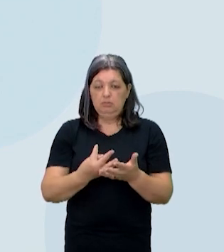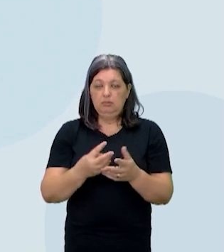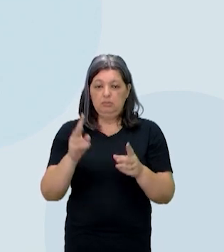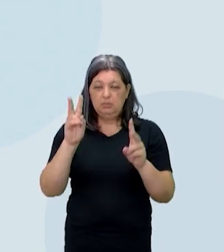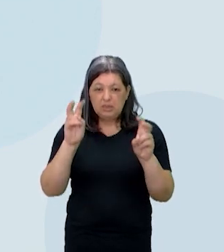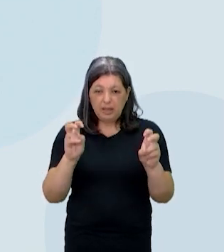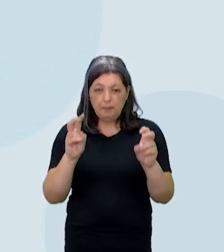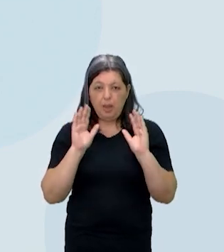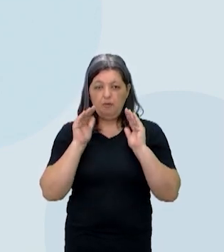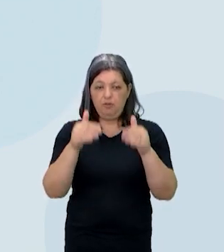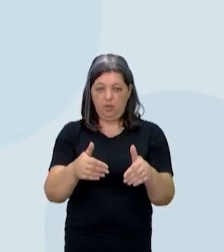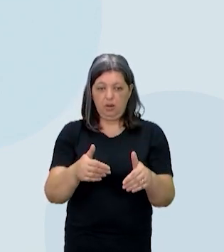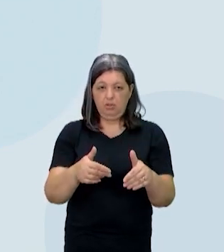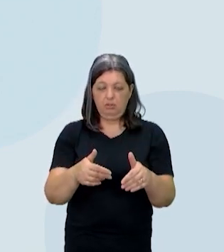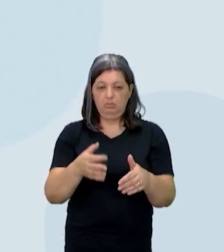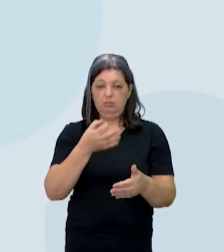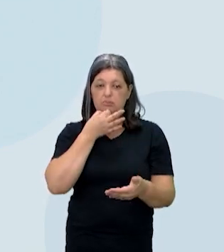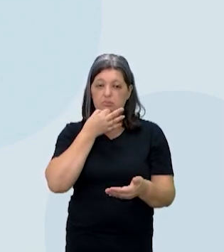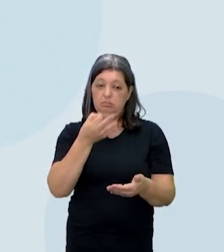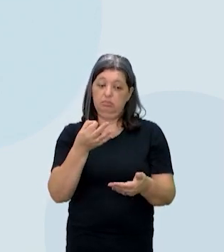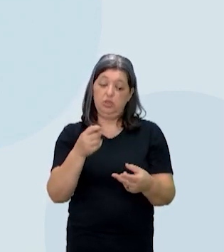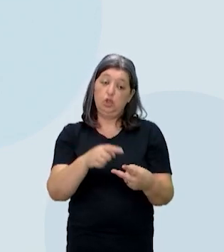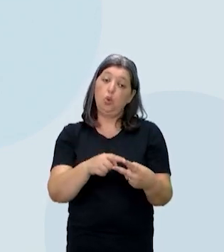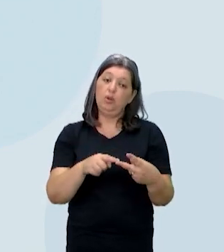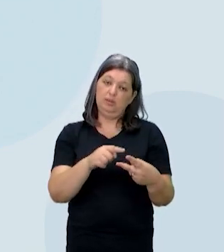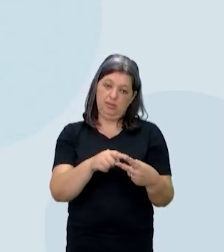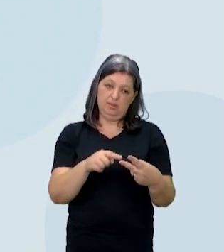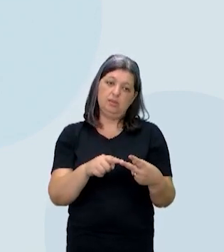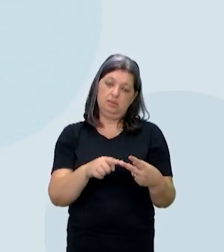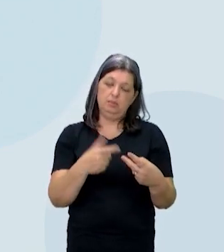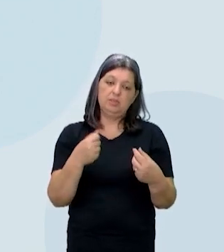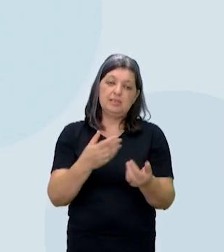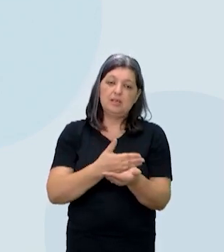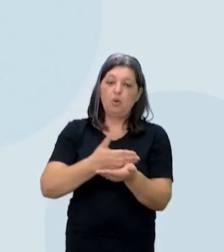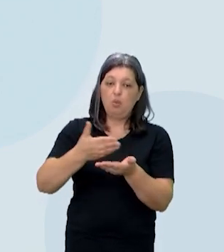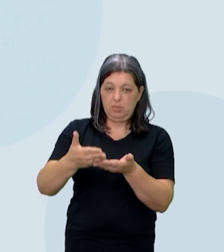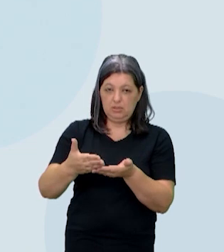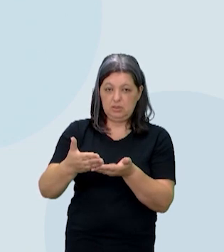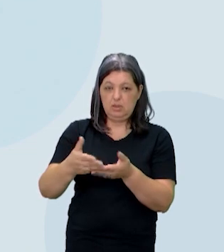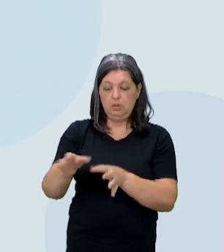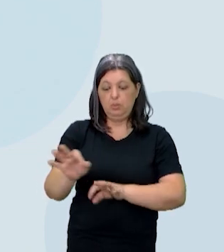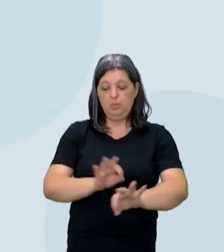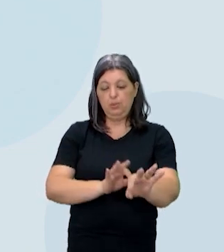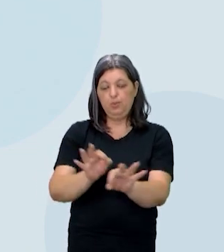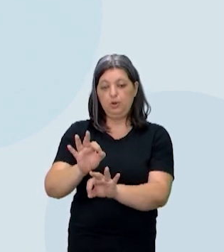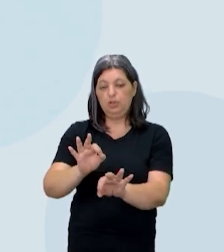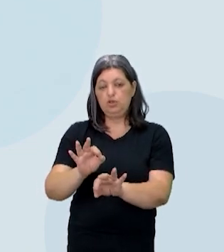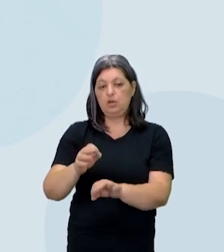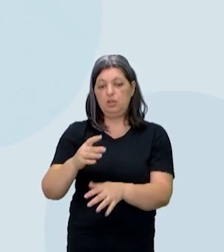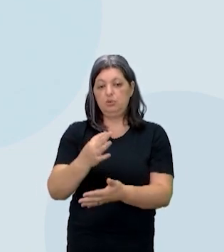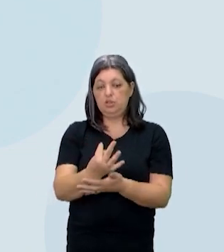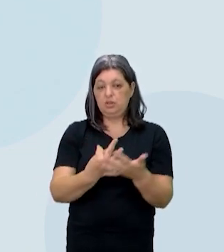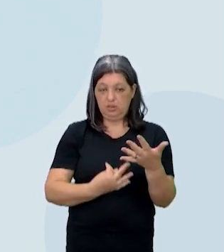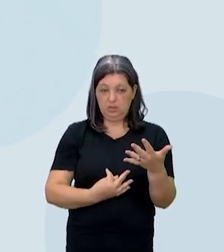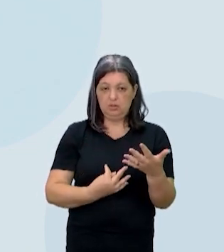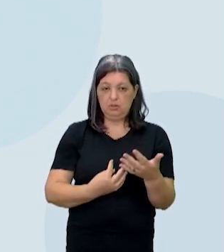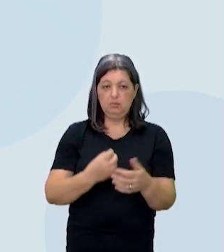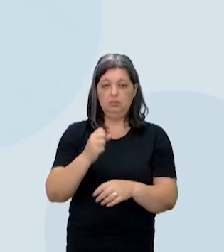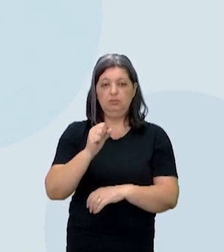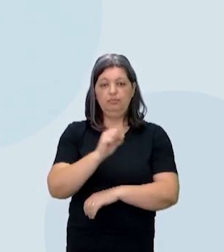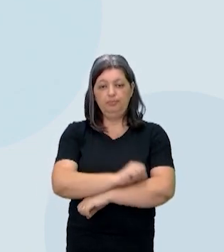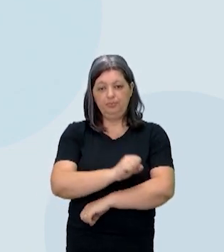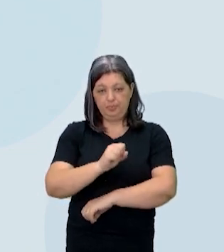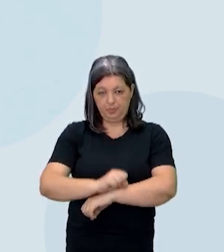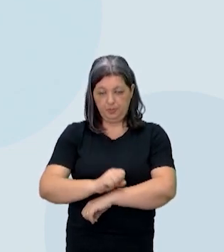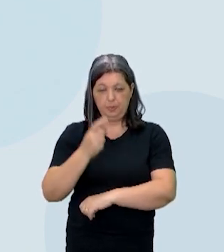argumento, dois argumentos, pelo menos, então você vai iniciar o seu projeto de texto com uma tese, né? Com